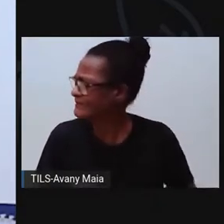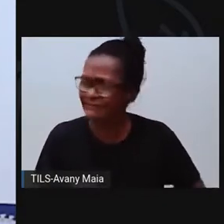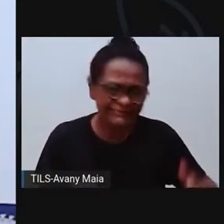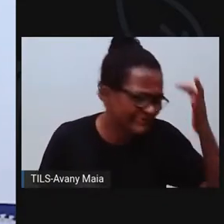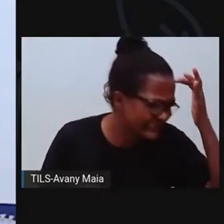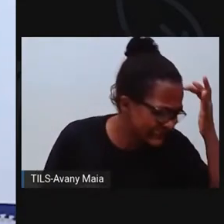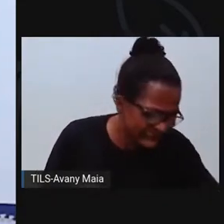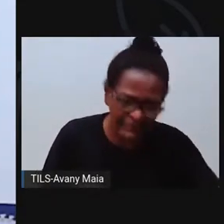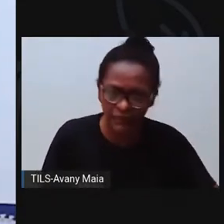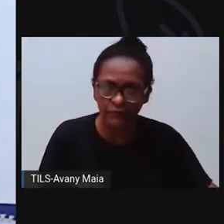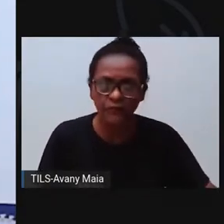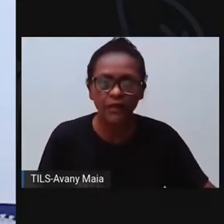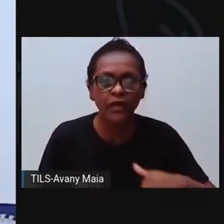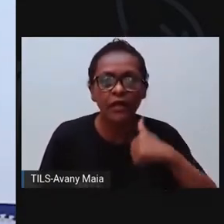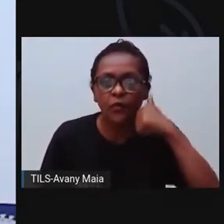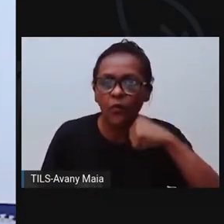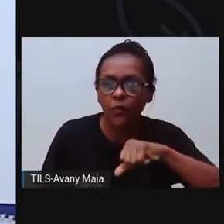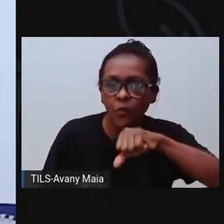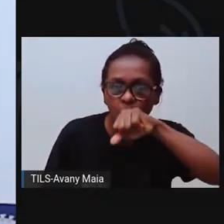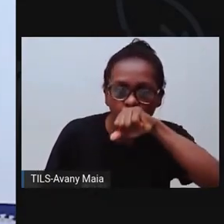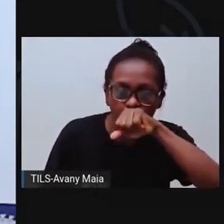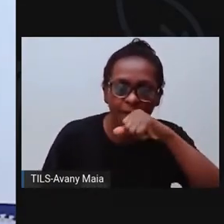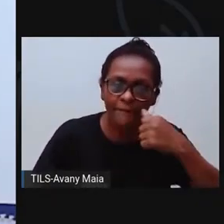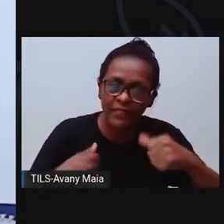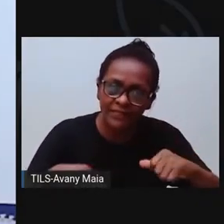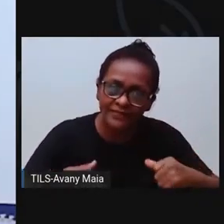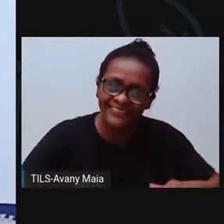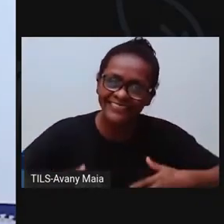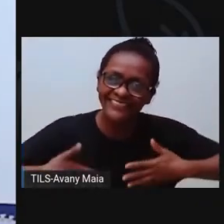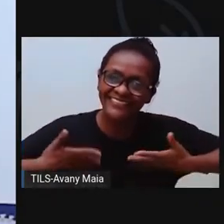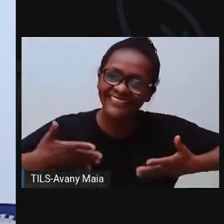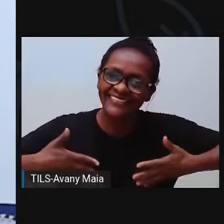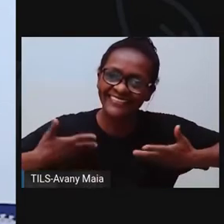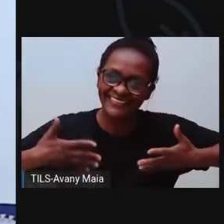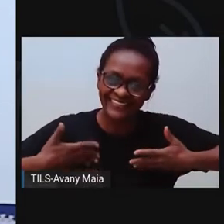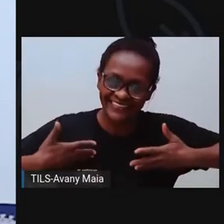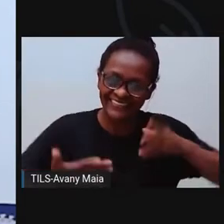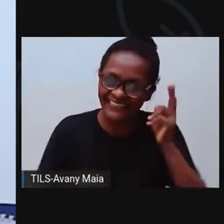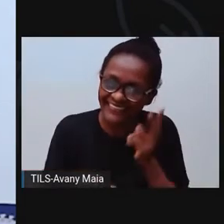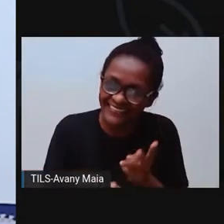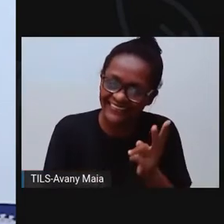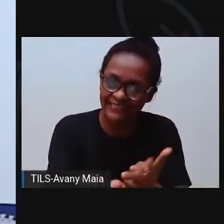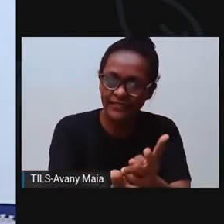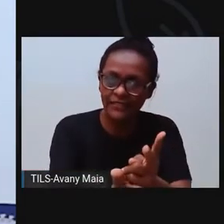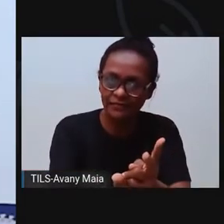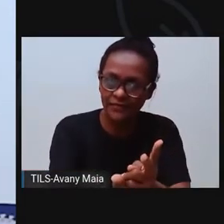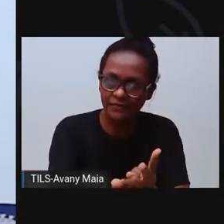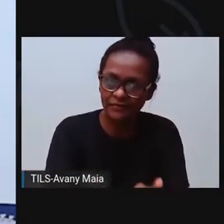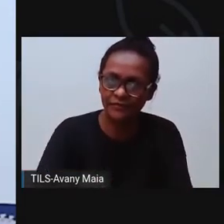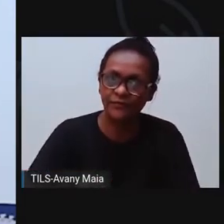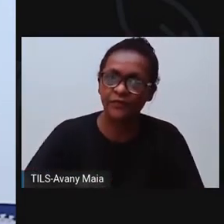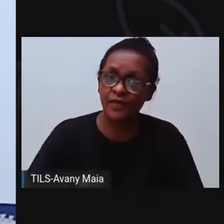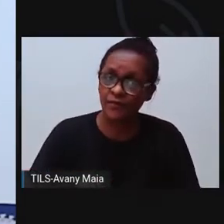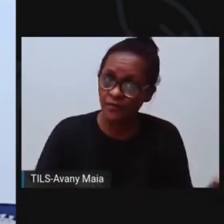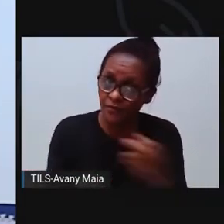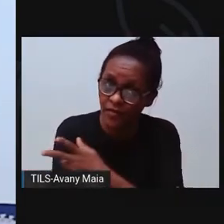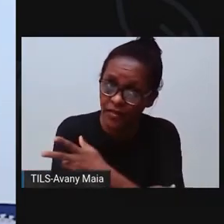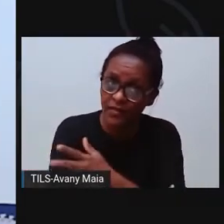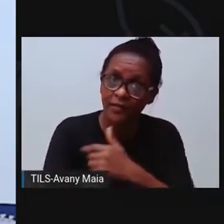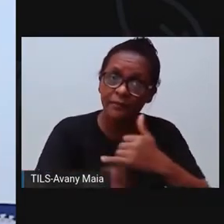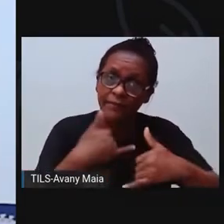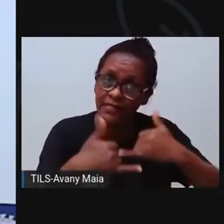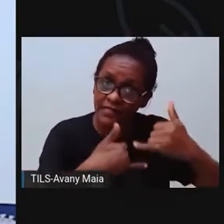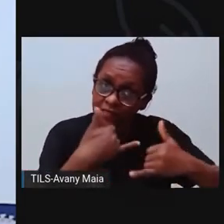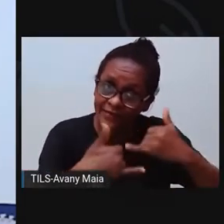dizia: amor e bom humor nunca podem faltar, resolveu algumas